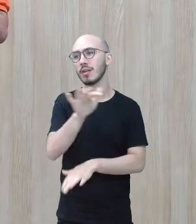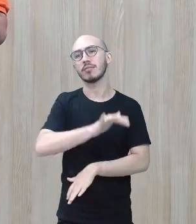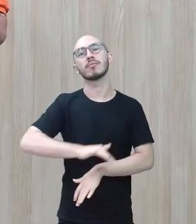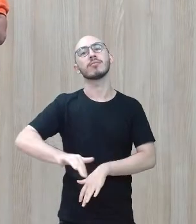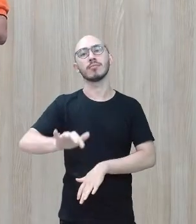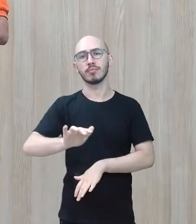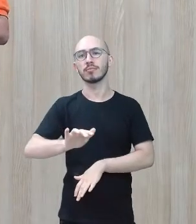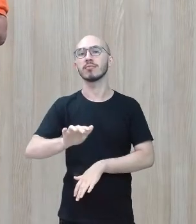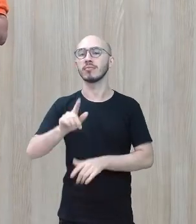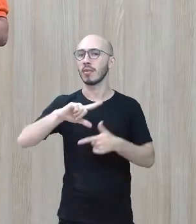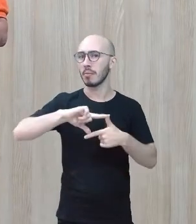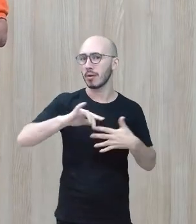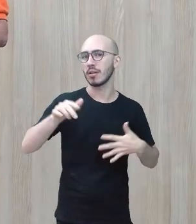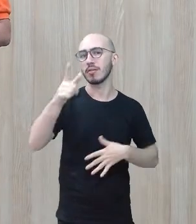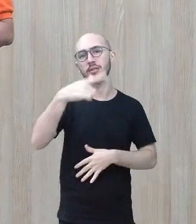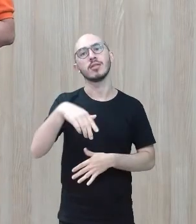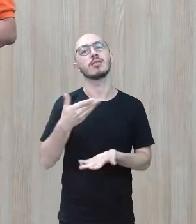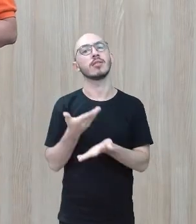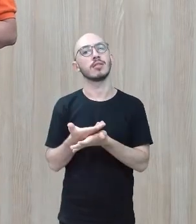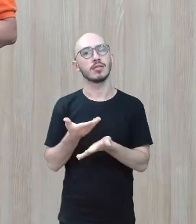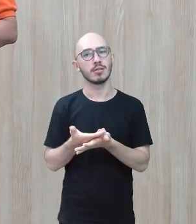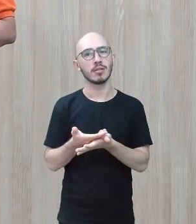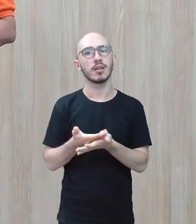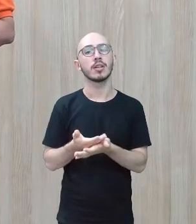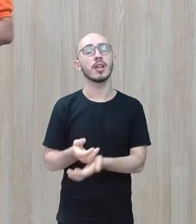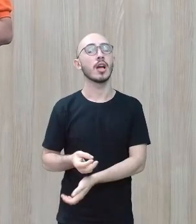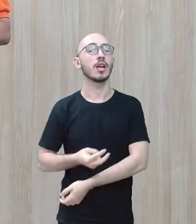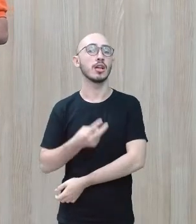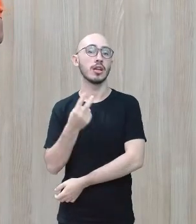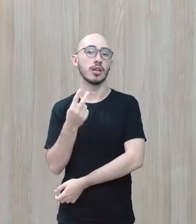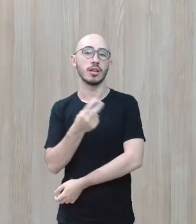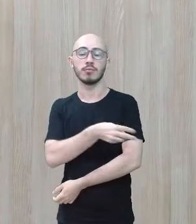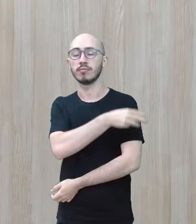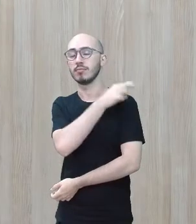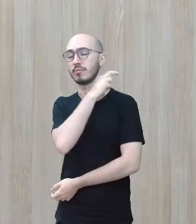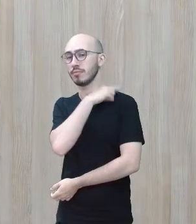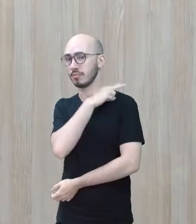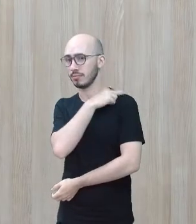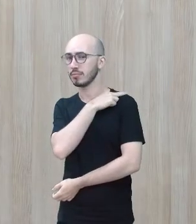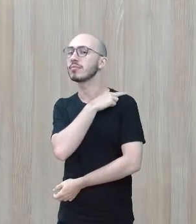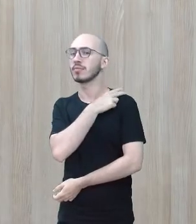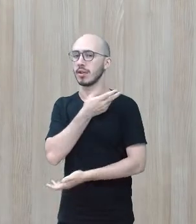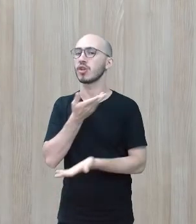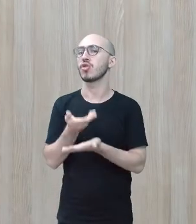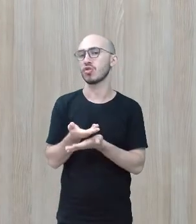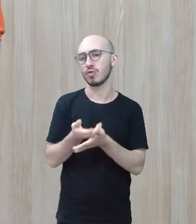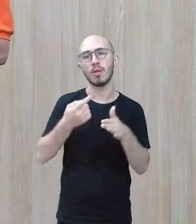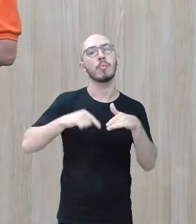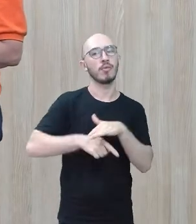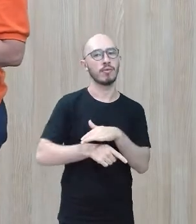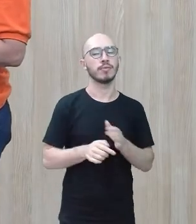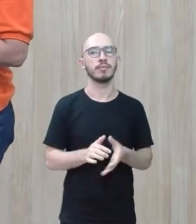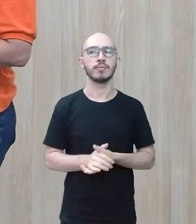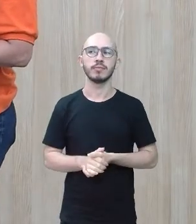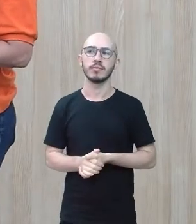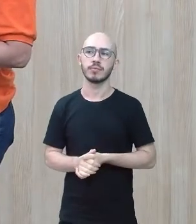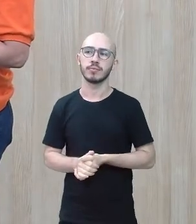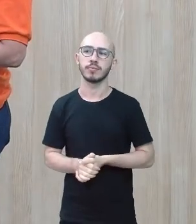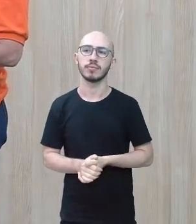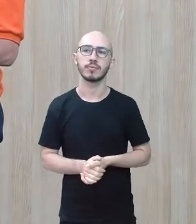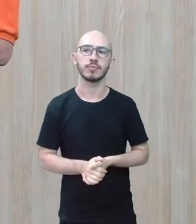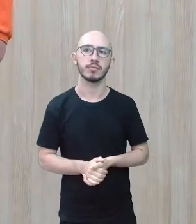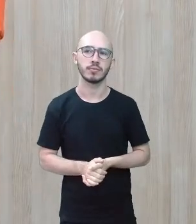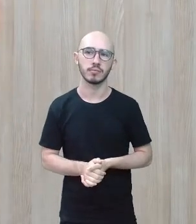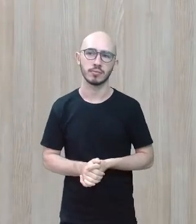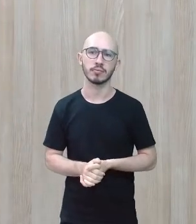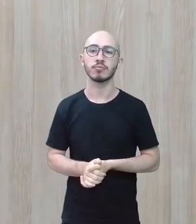de uma forma bem ampla no 2º ano do ensino médio, tá bom? Então, vamos seguindo.